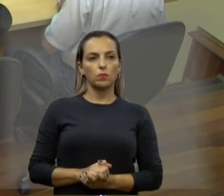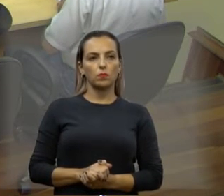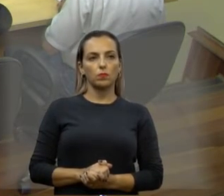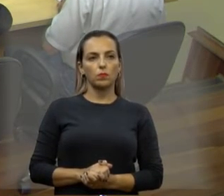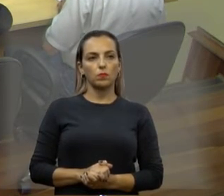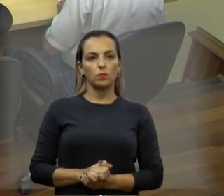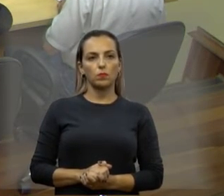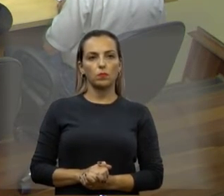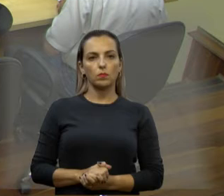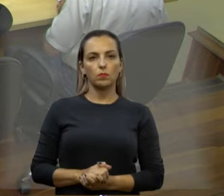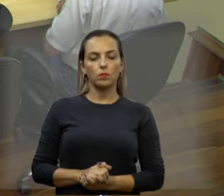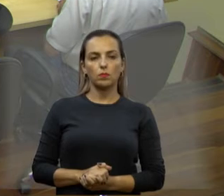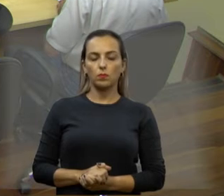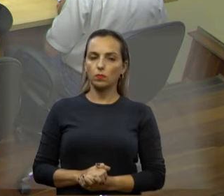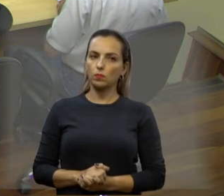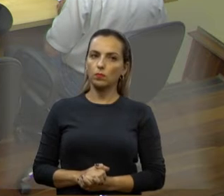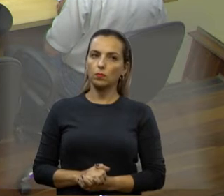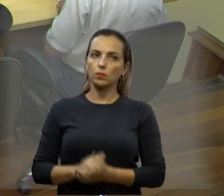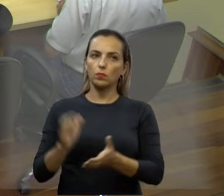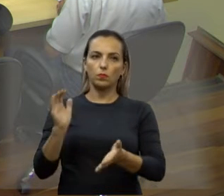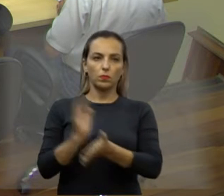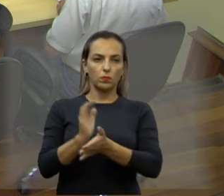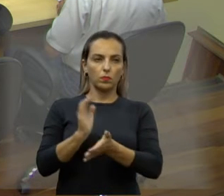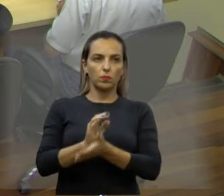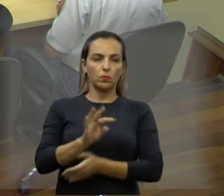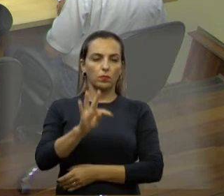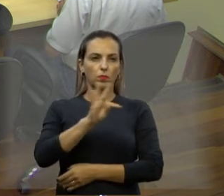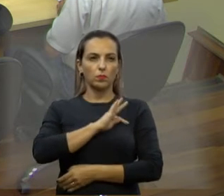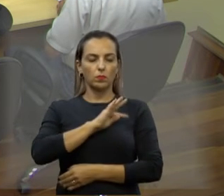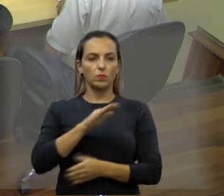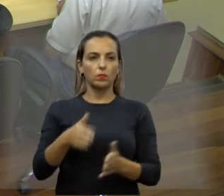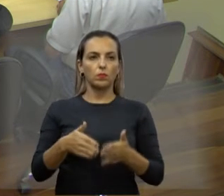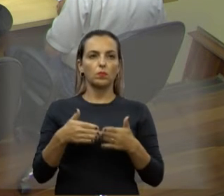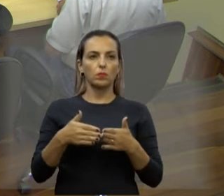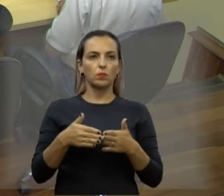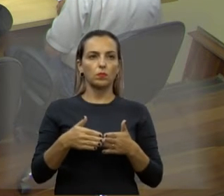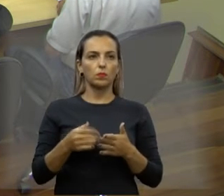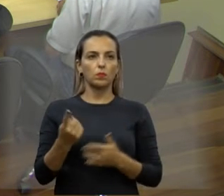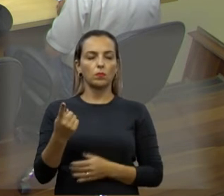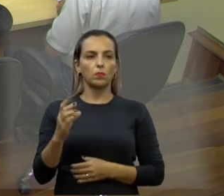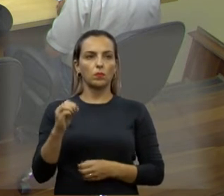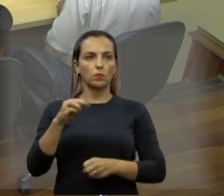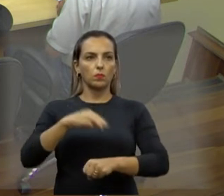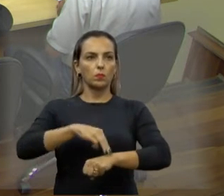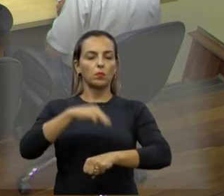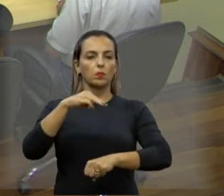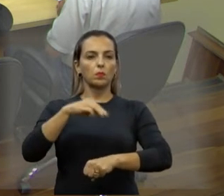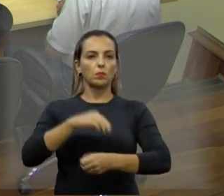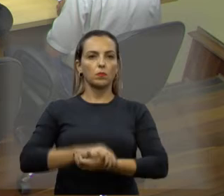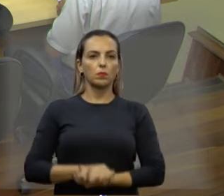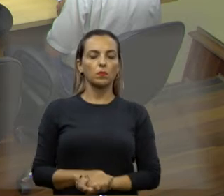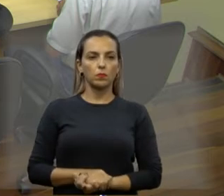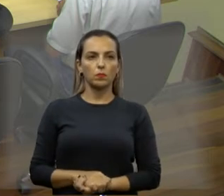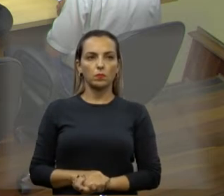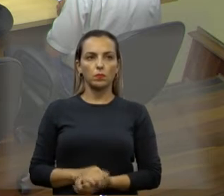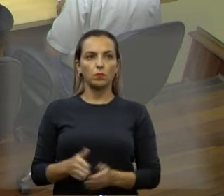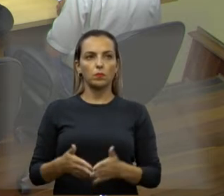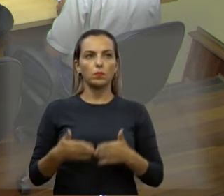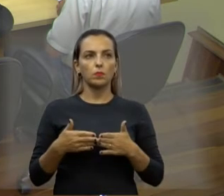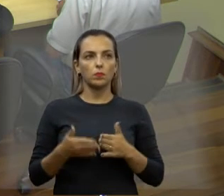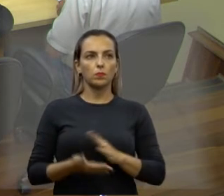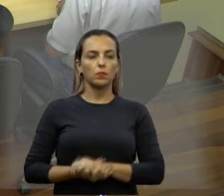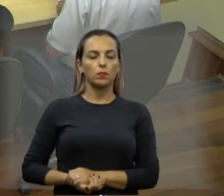a paz Equipe técnica por favor Deus 10 minutos não estavam aqui por